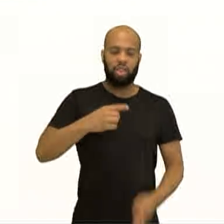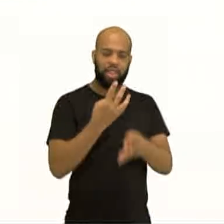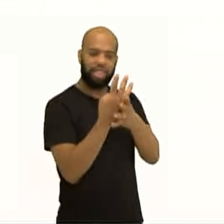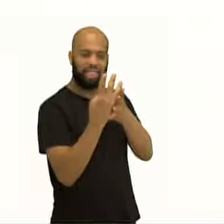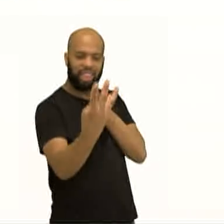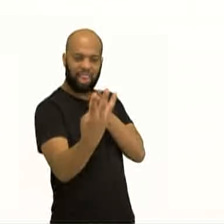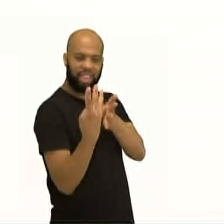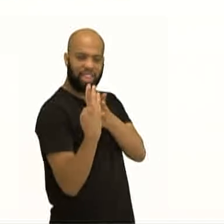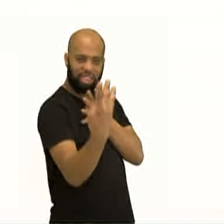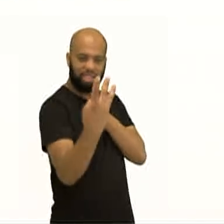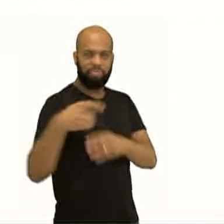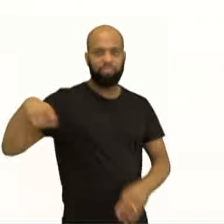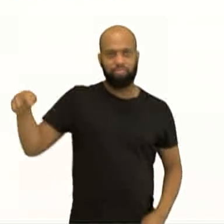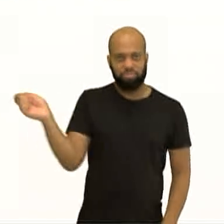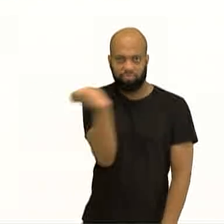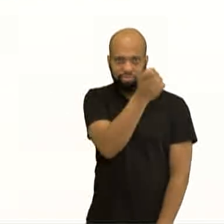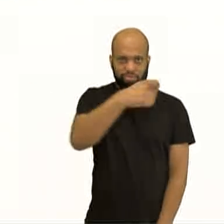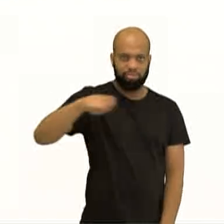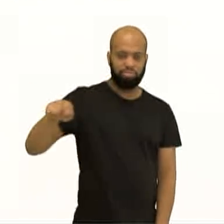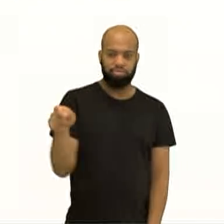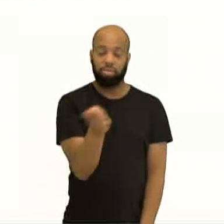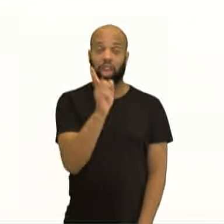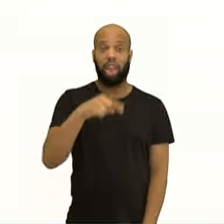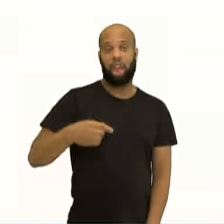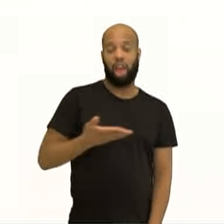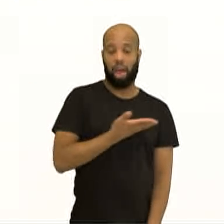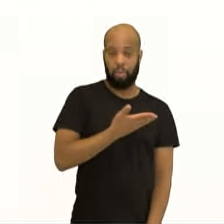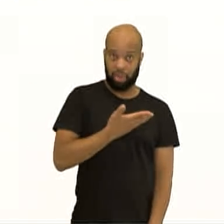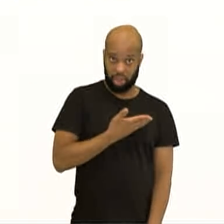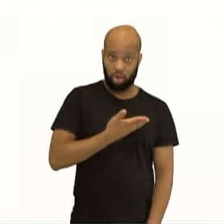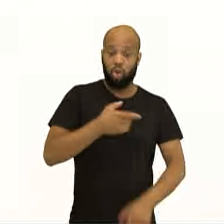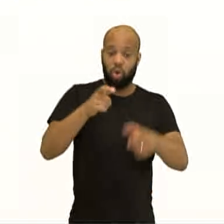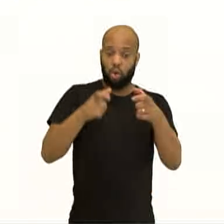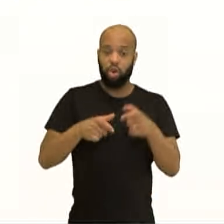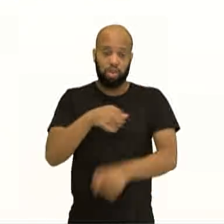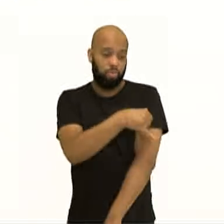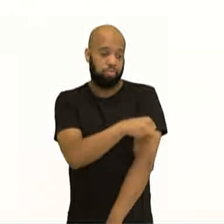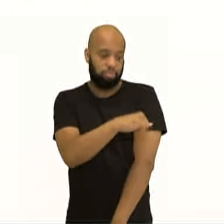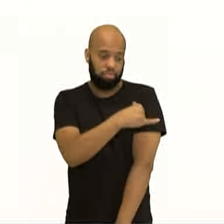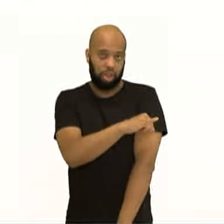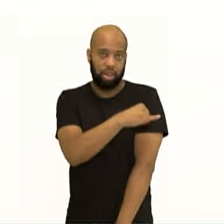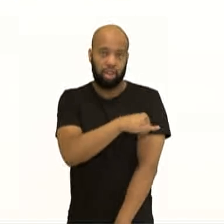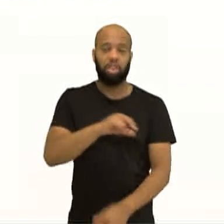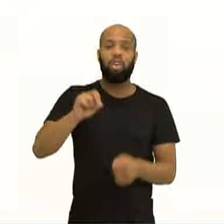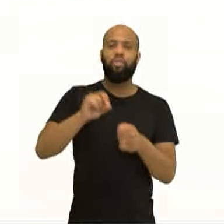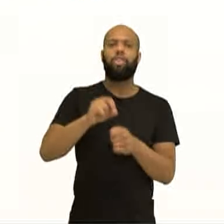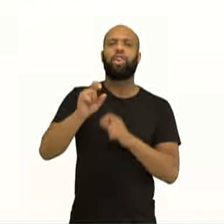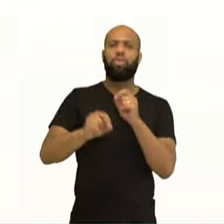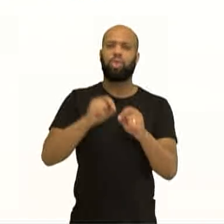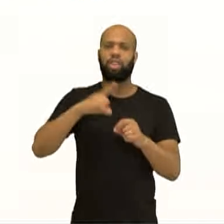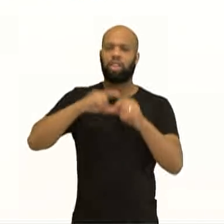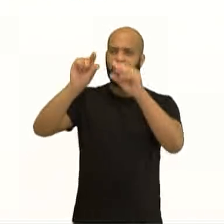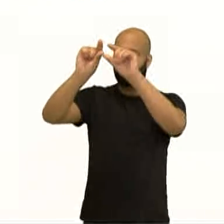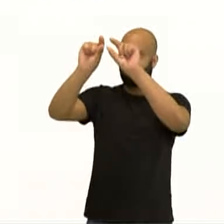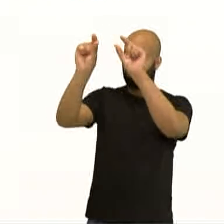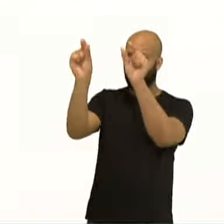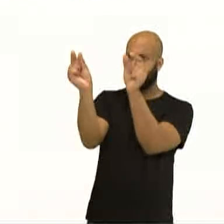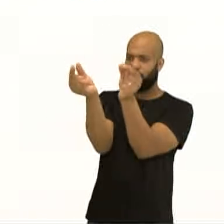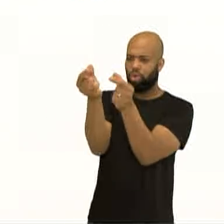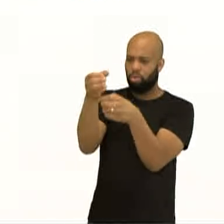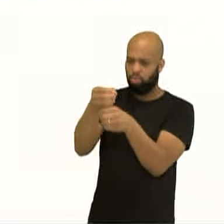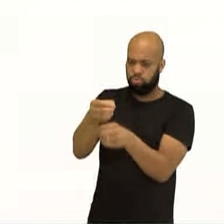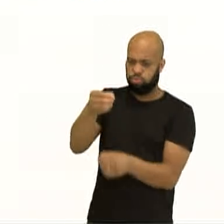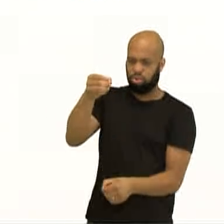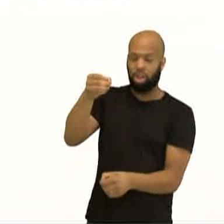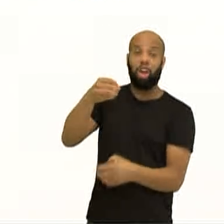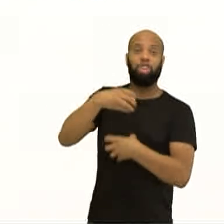os amigos na praia de Copacabana, Rio de Janeiro, teria encomendado uma raquete de fabricação de madeira,